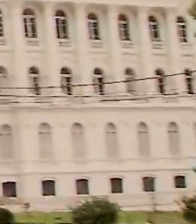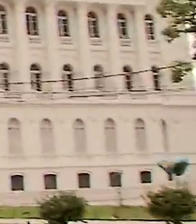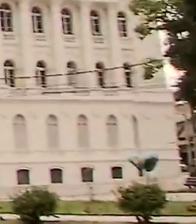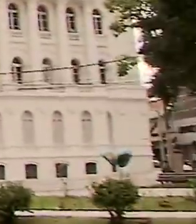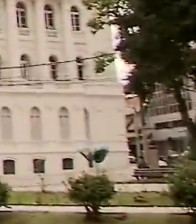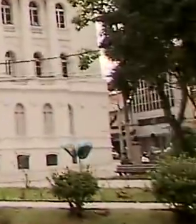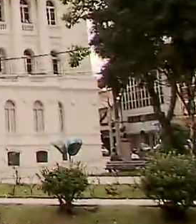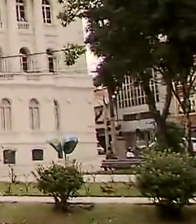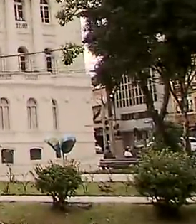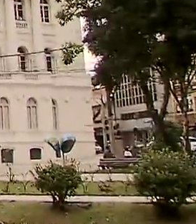Coelho